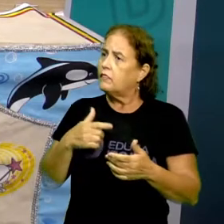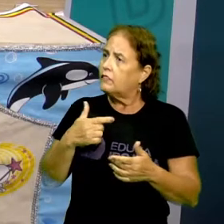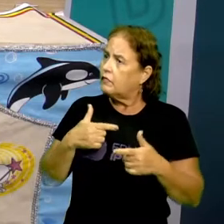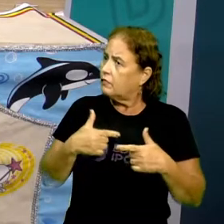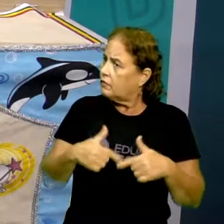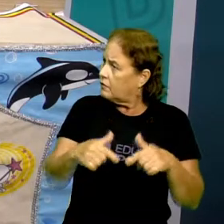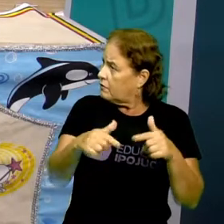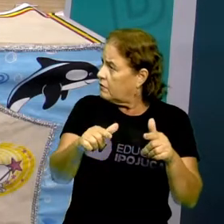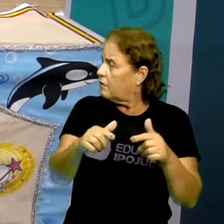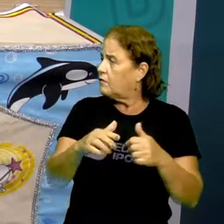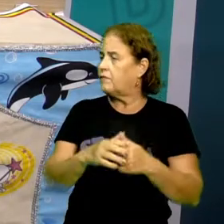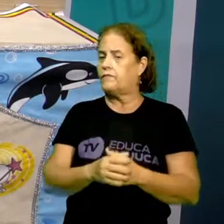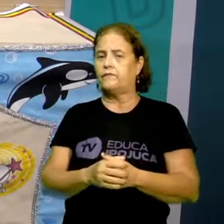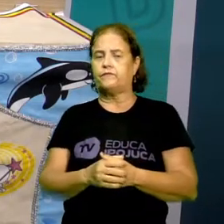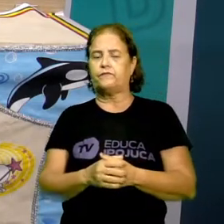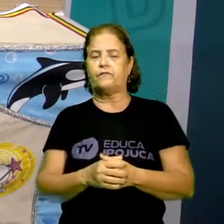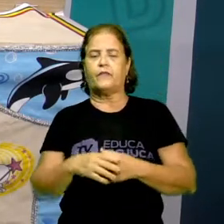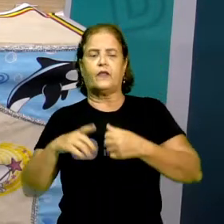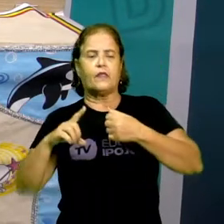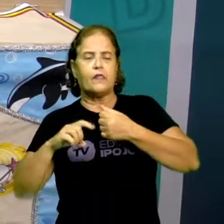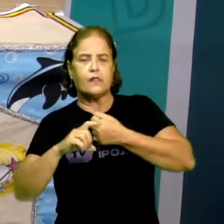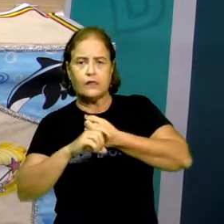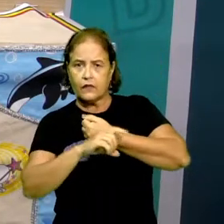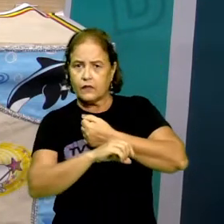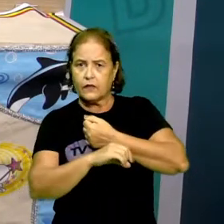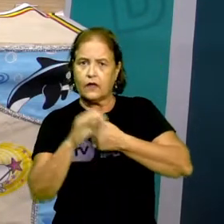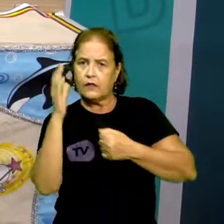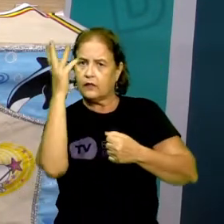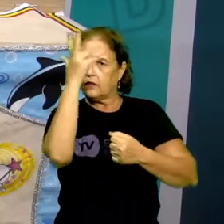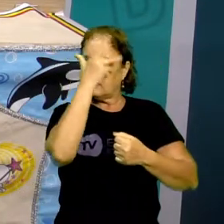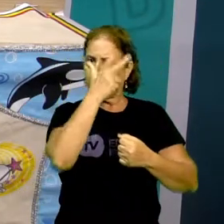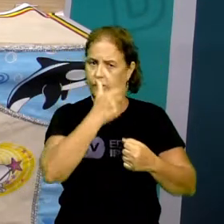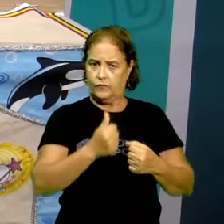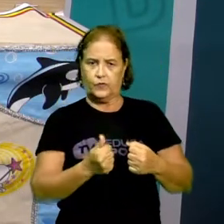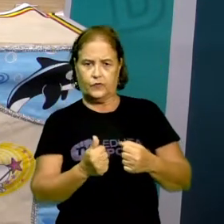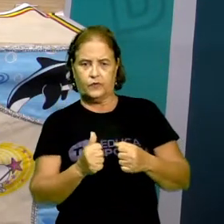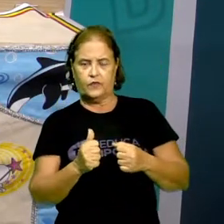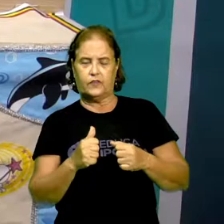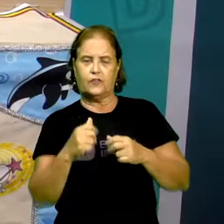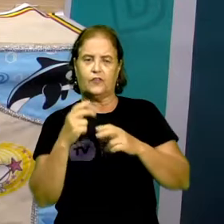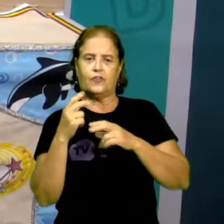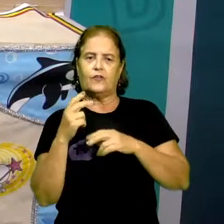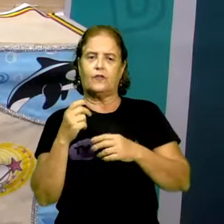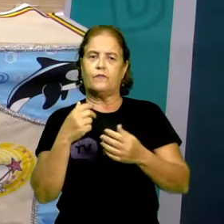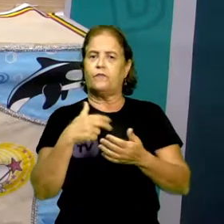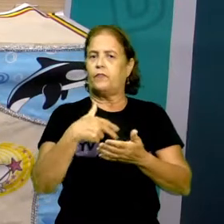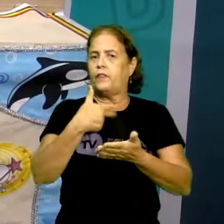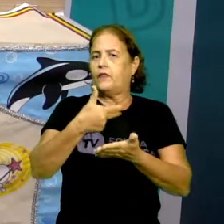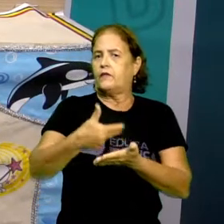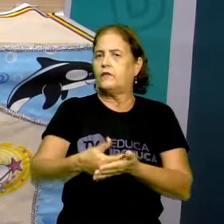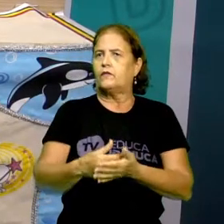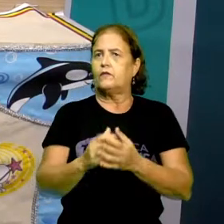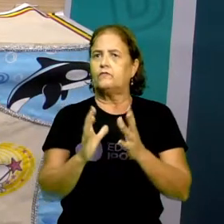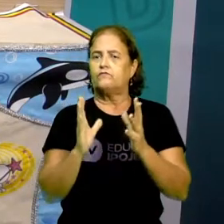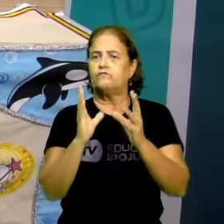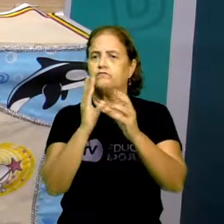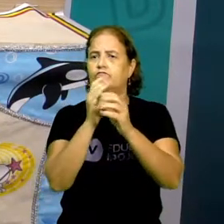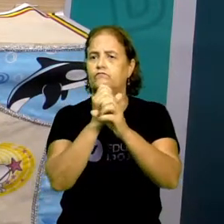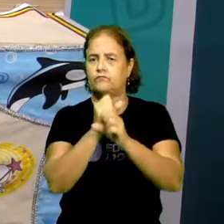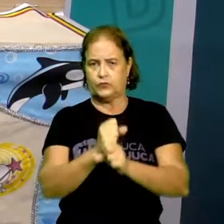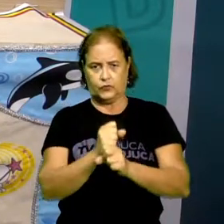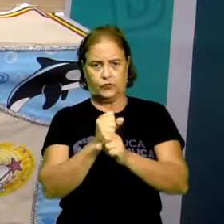Acha. Largata bonita, deitada no escuro. Que